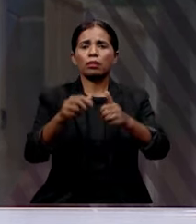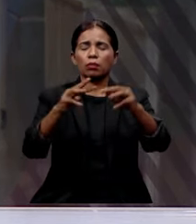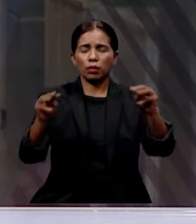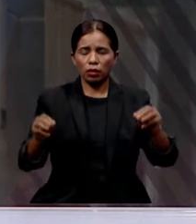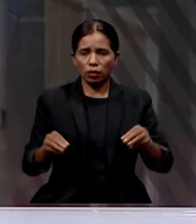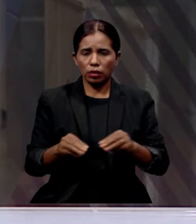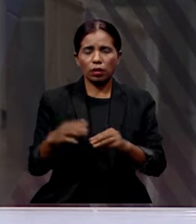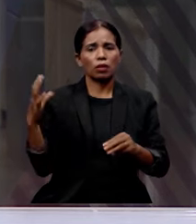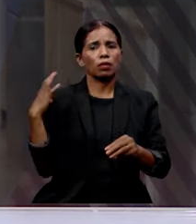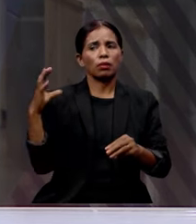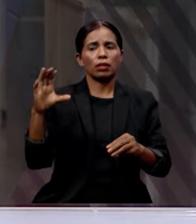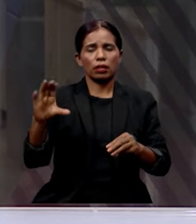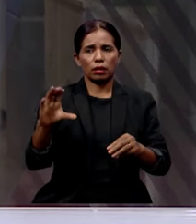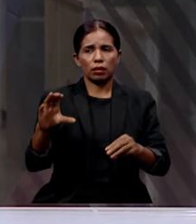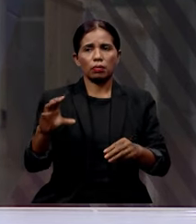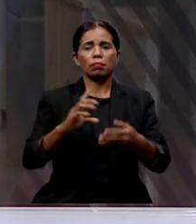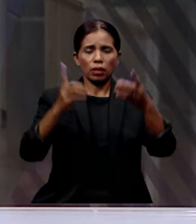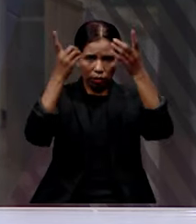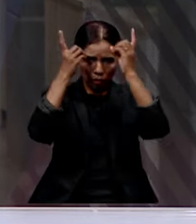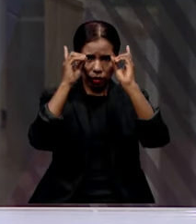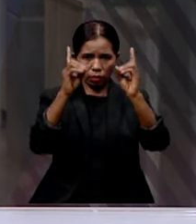na competência ba decisão.